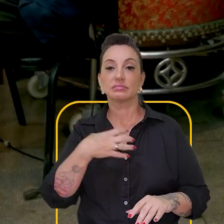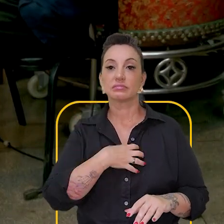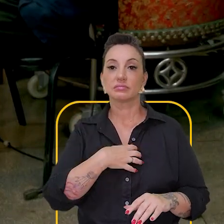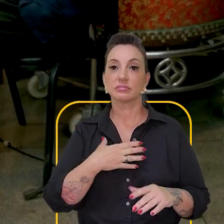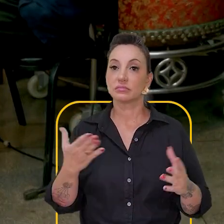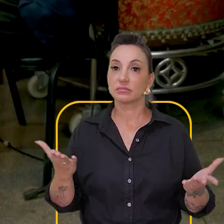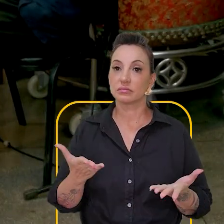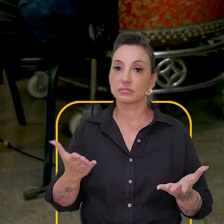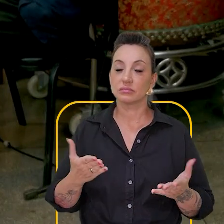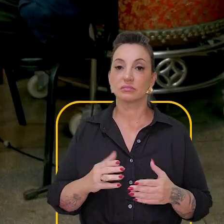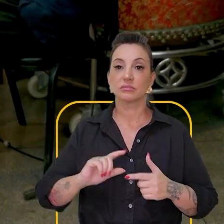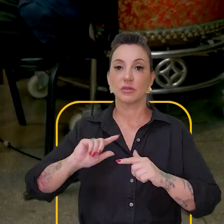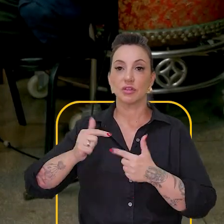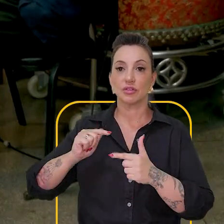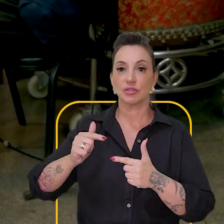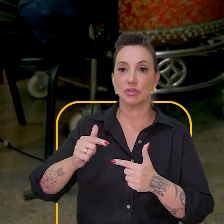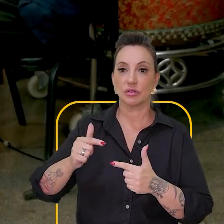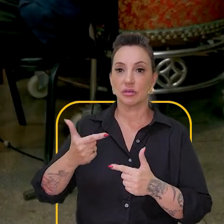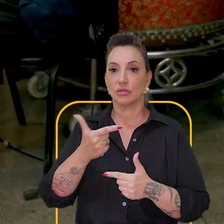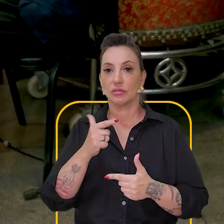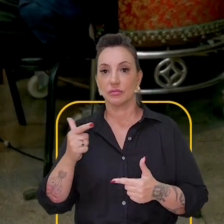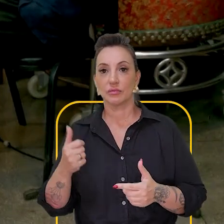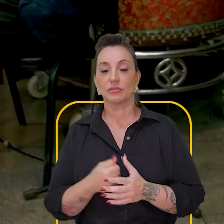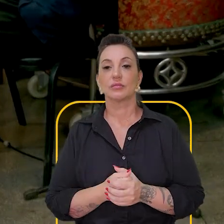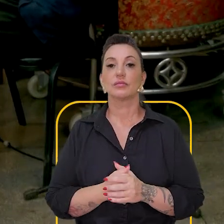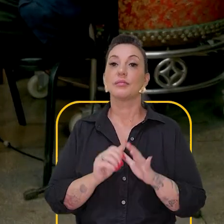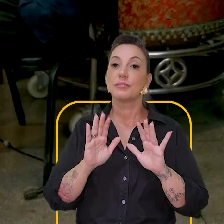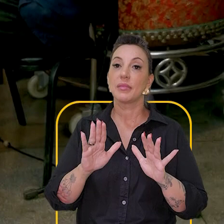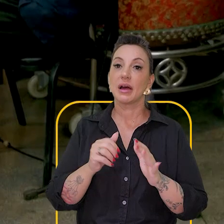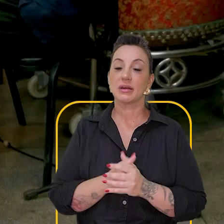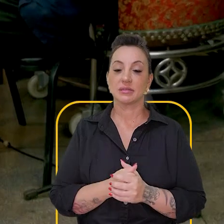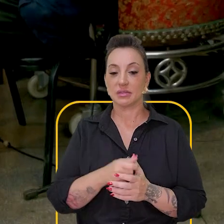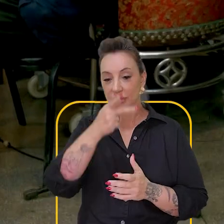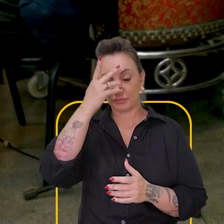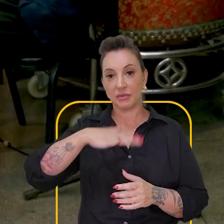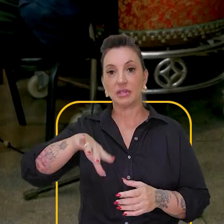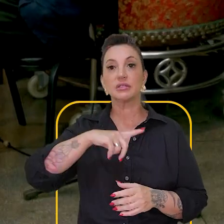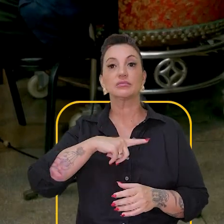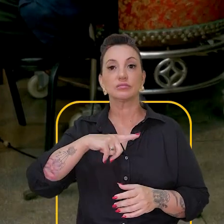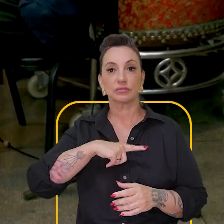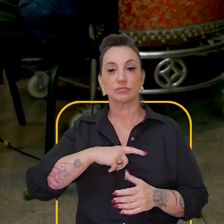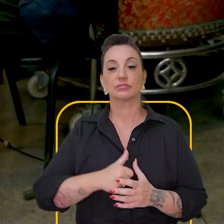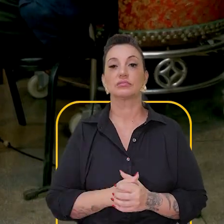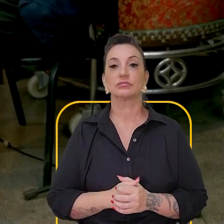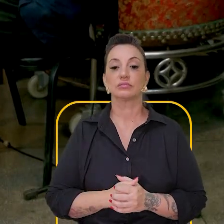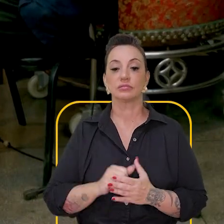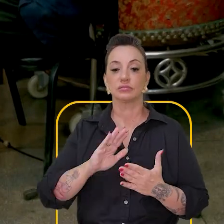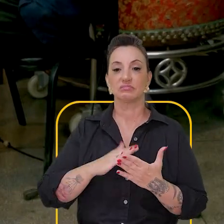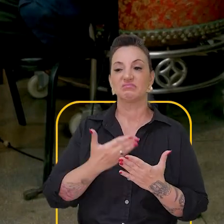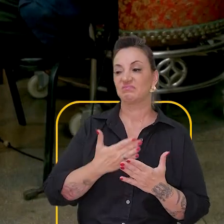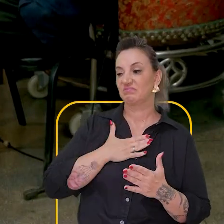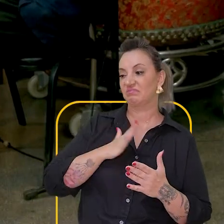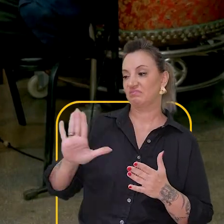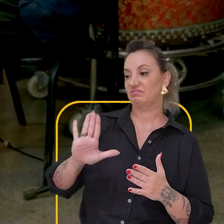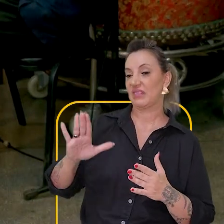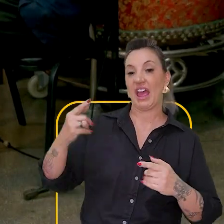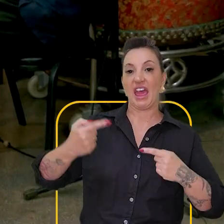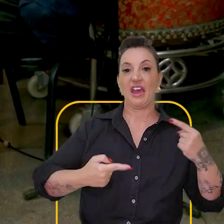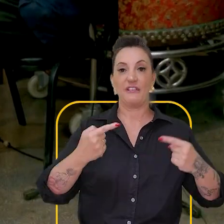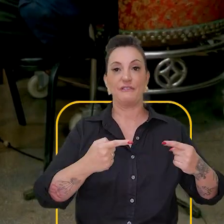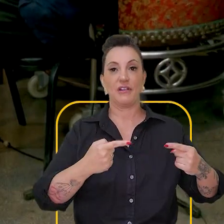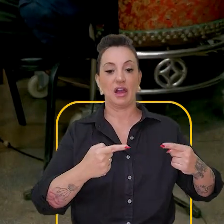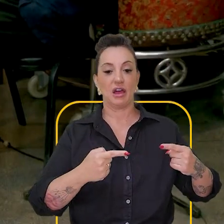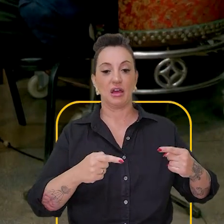né de uma escola não gostar da outra e o pessoal do chaulin do Norte era é era